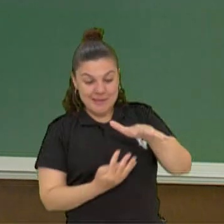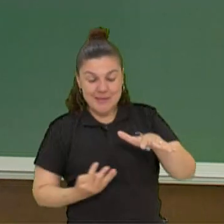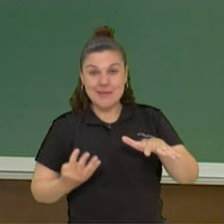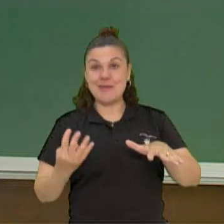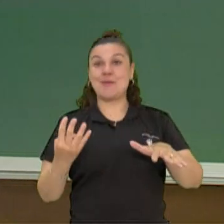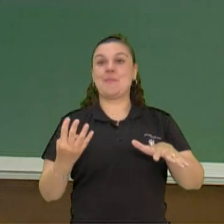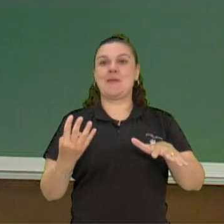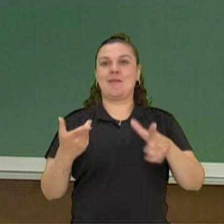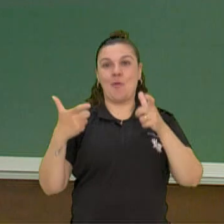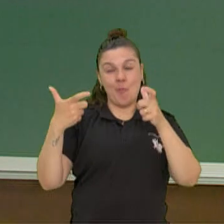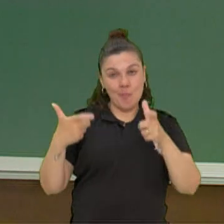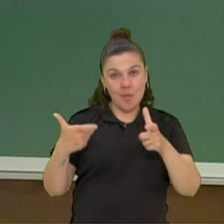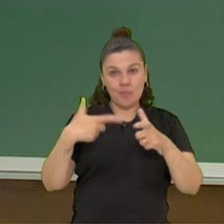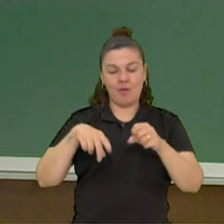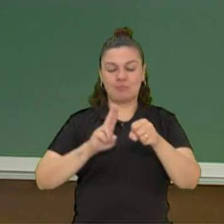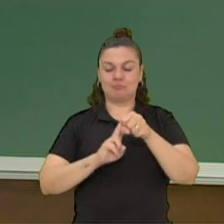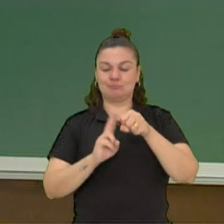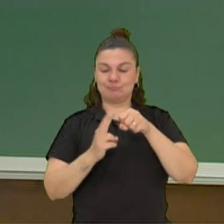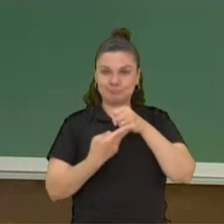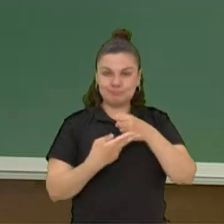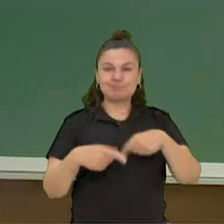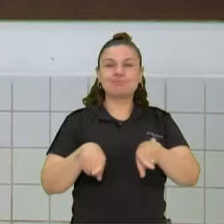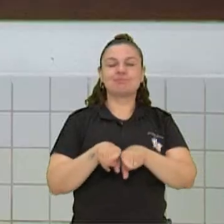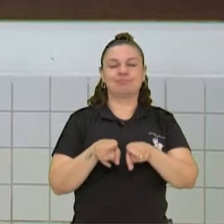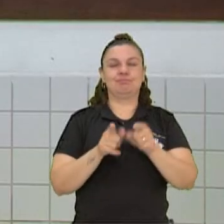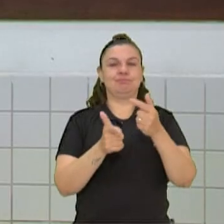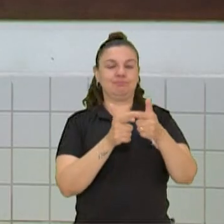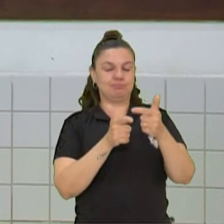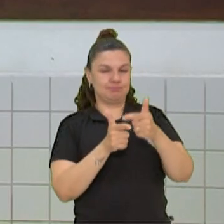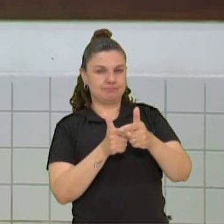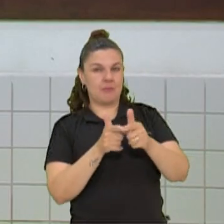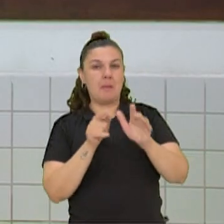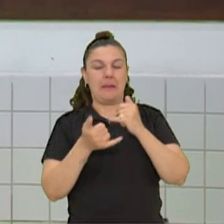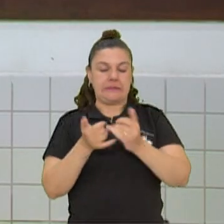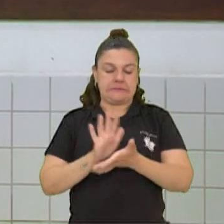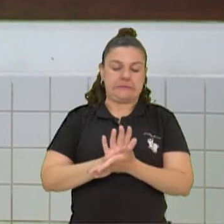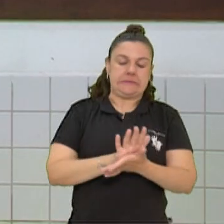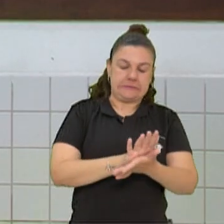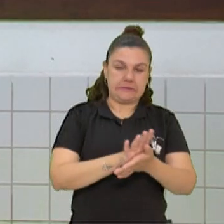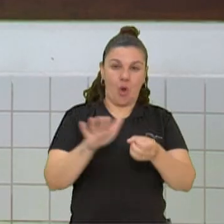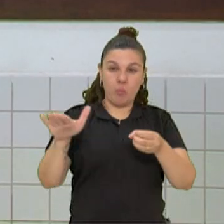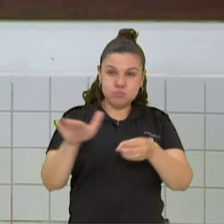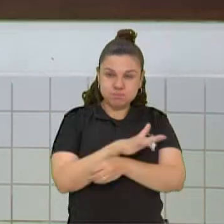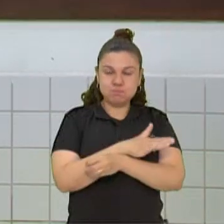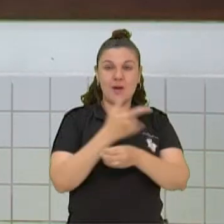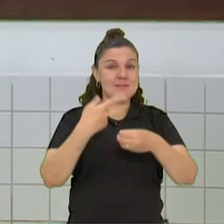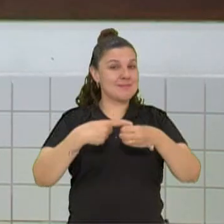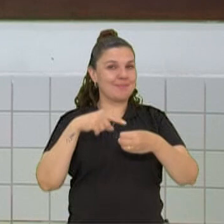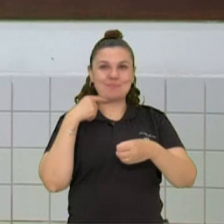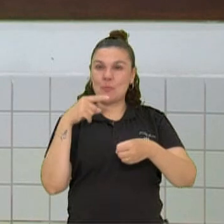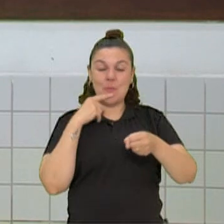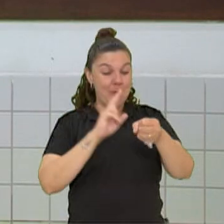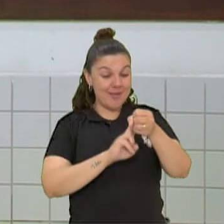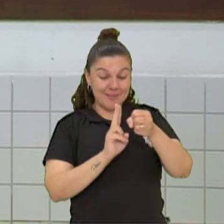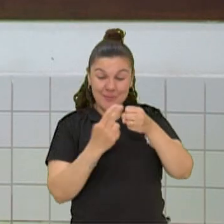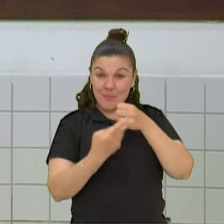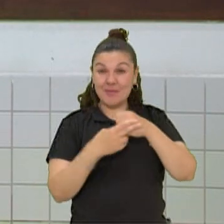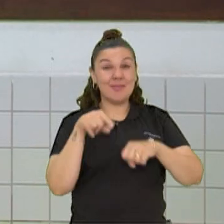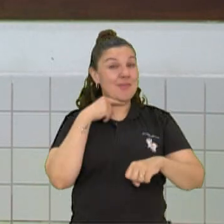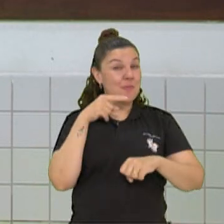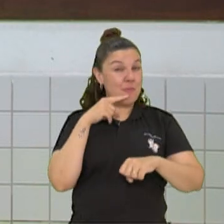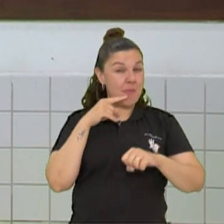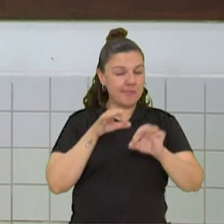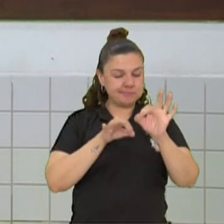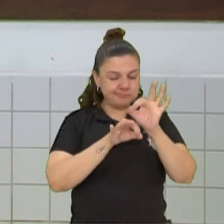busca das áreas urbanas, também acaba promovendo uma pressão urbana. A cidade não consegue atender a